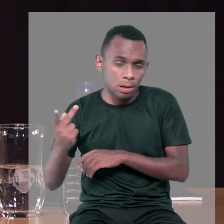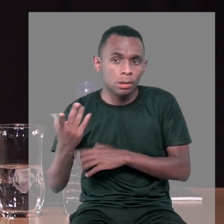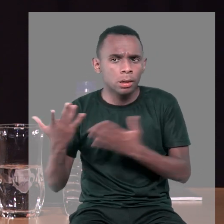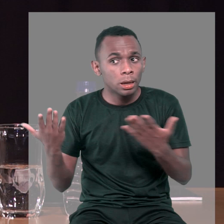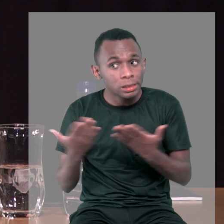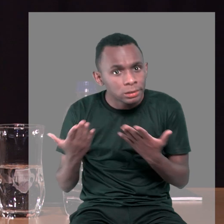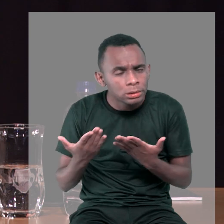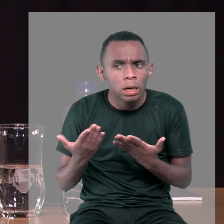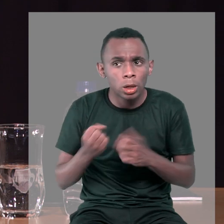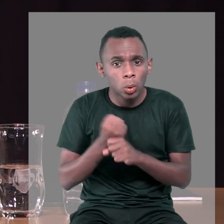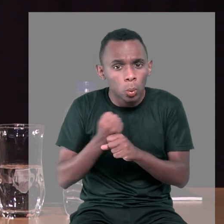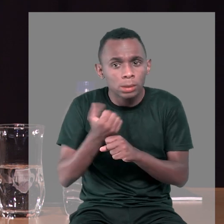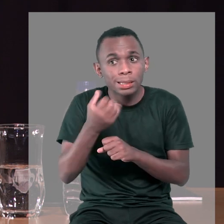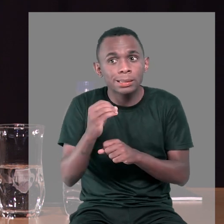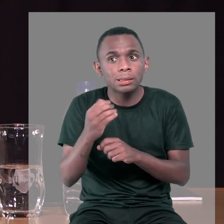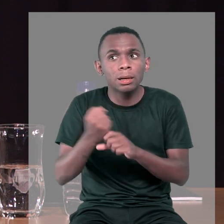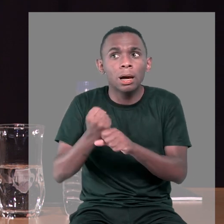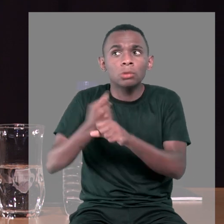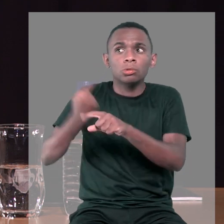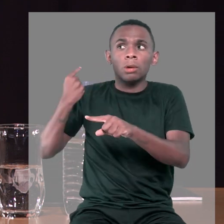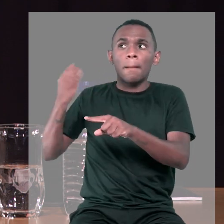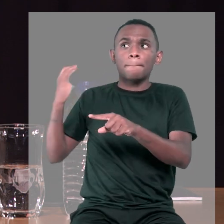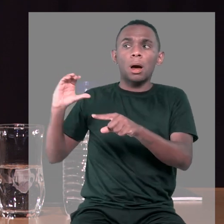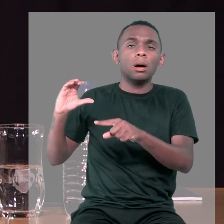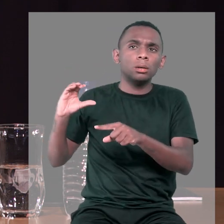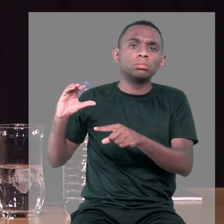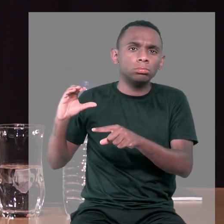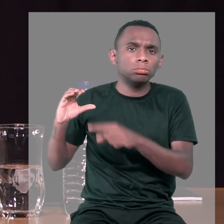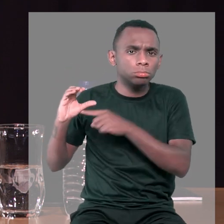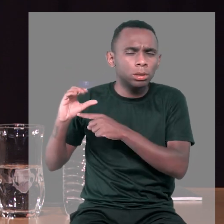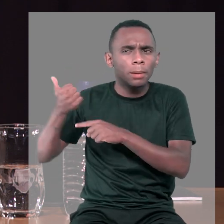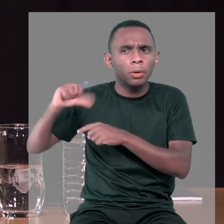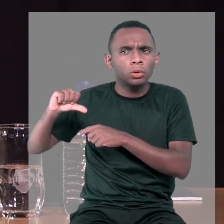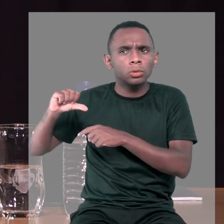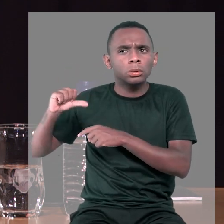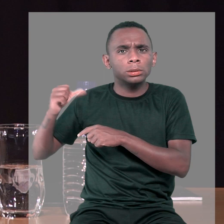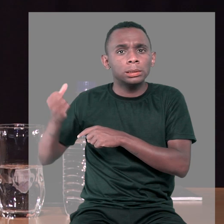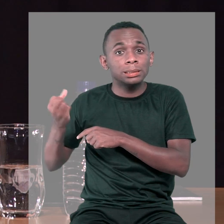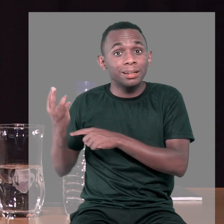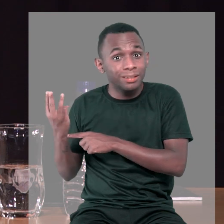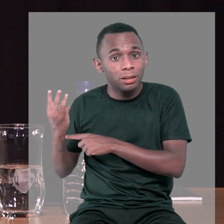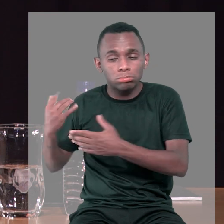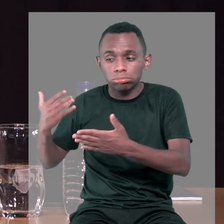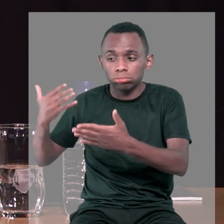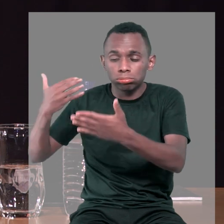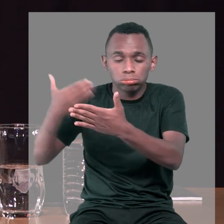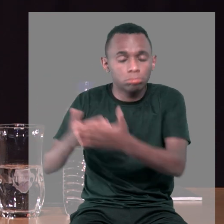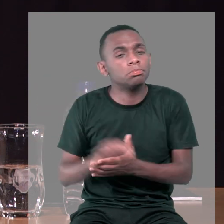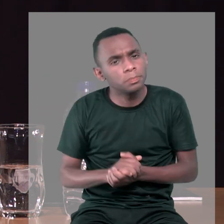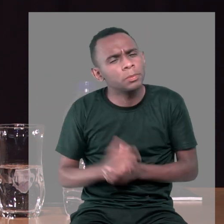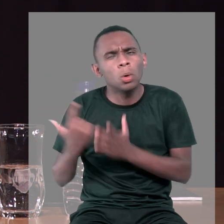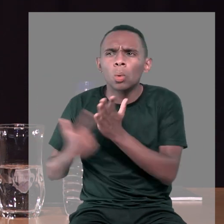Arendt, que se chama Eichmann em Jerusalém. O livro publicado em